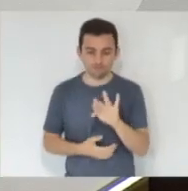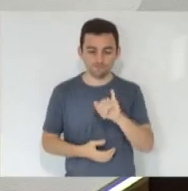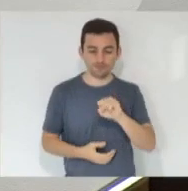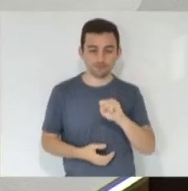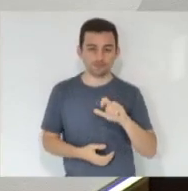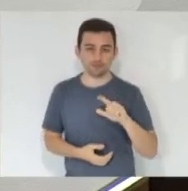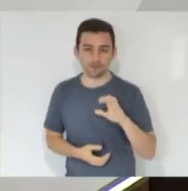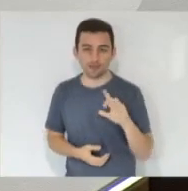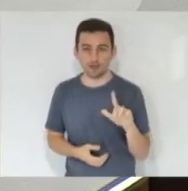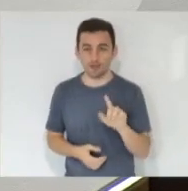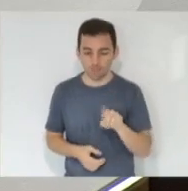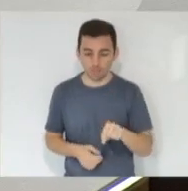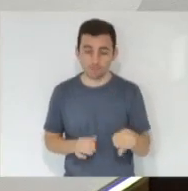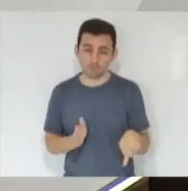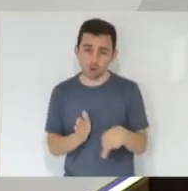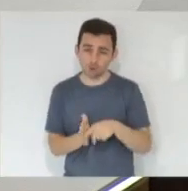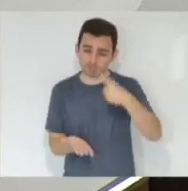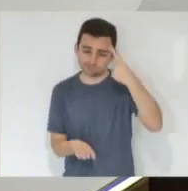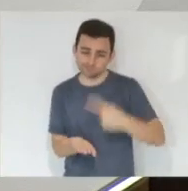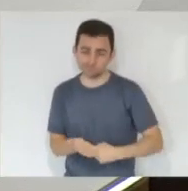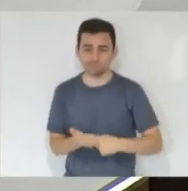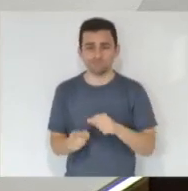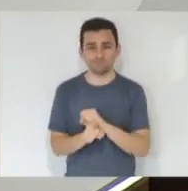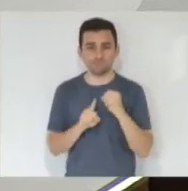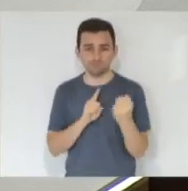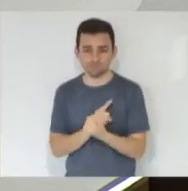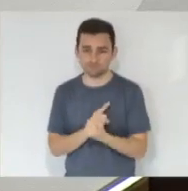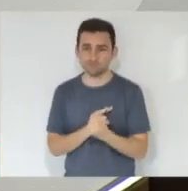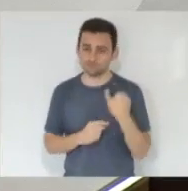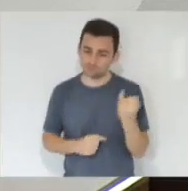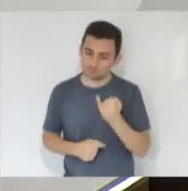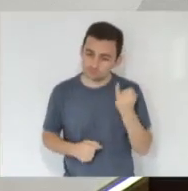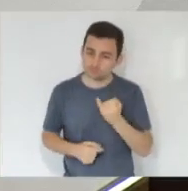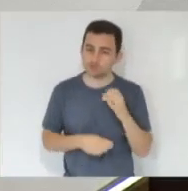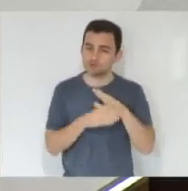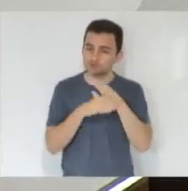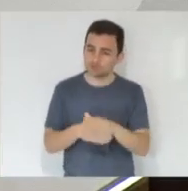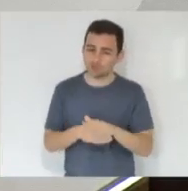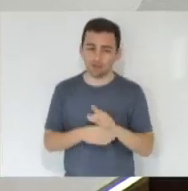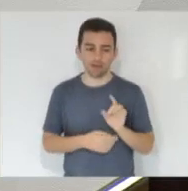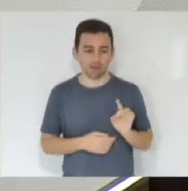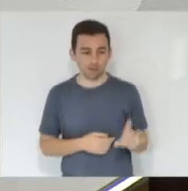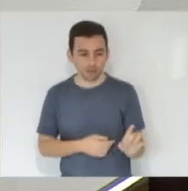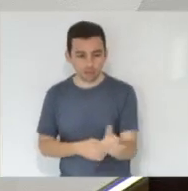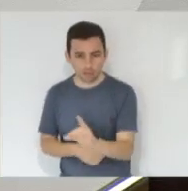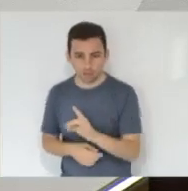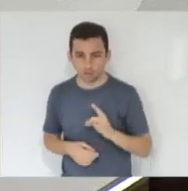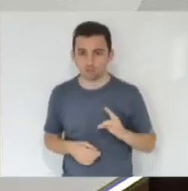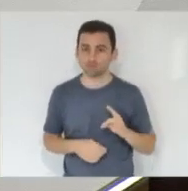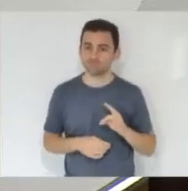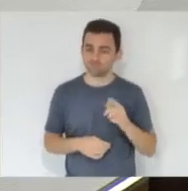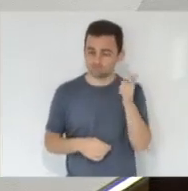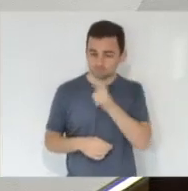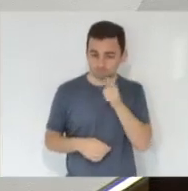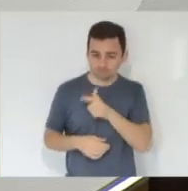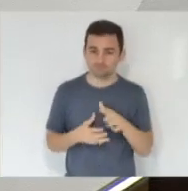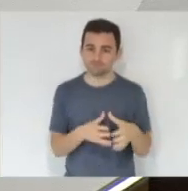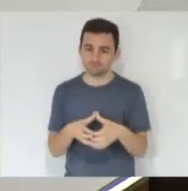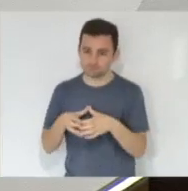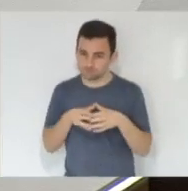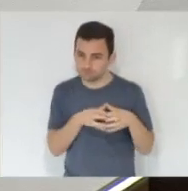fundamental do pacto social. É a contribuição de cada indivíduo para o coletivo da